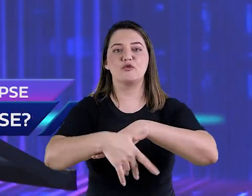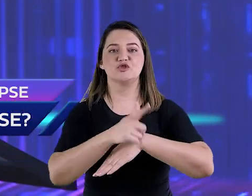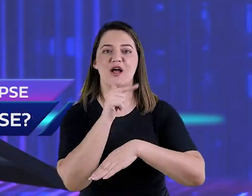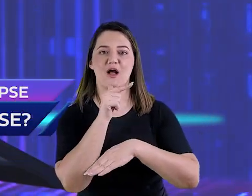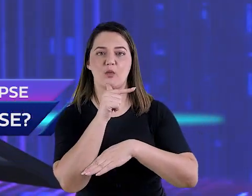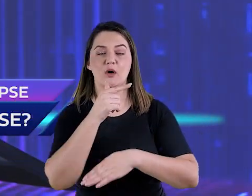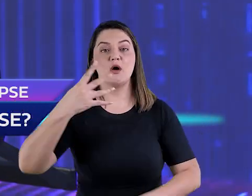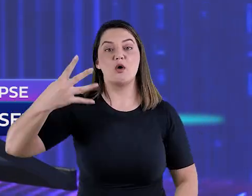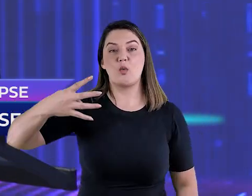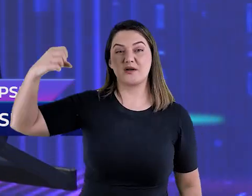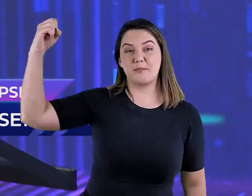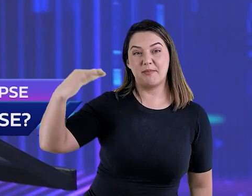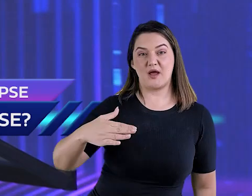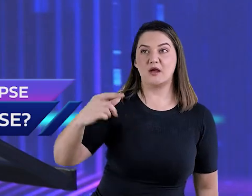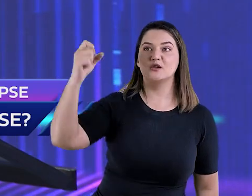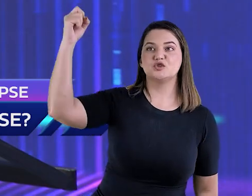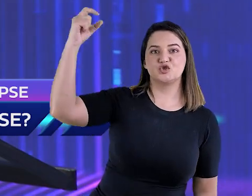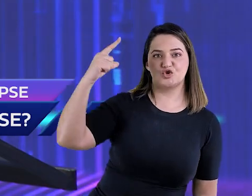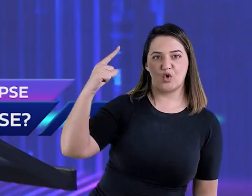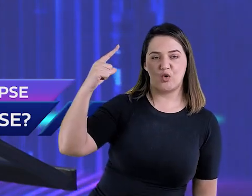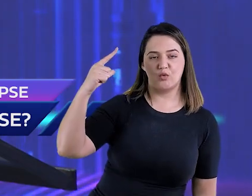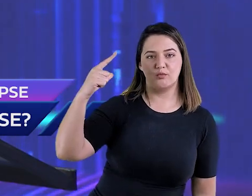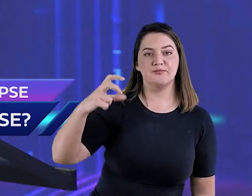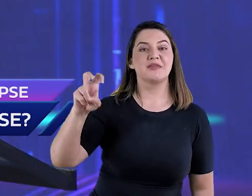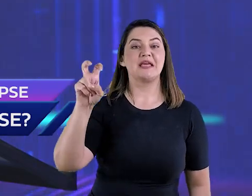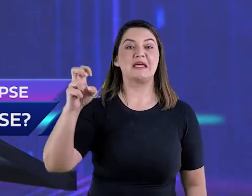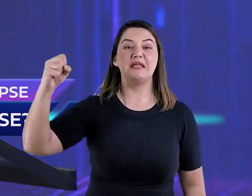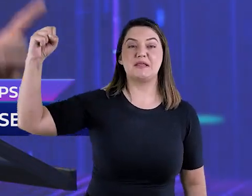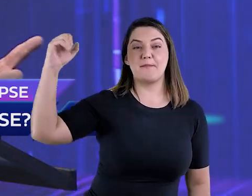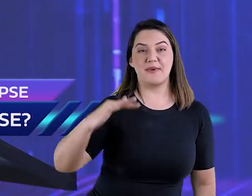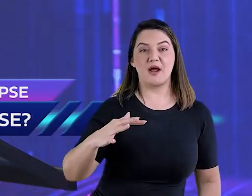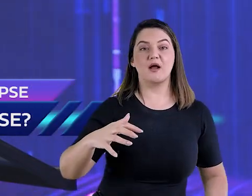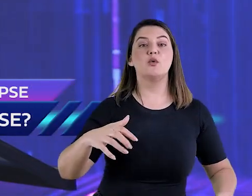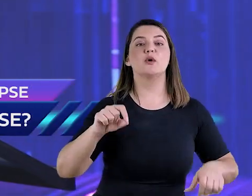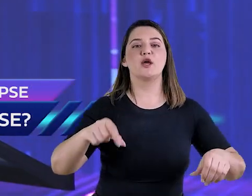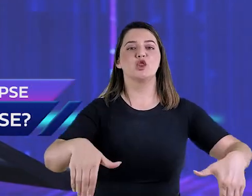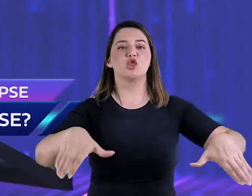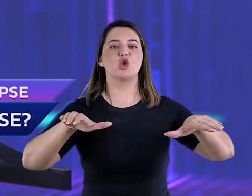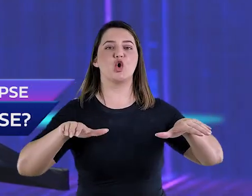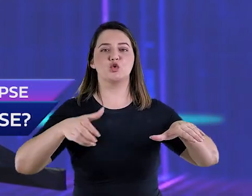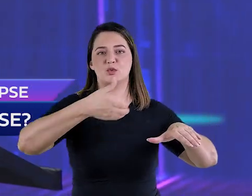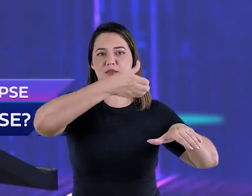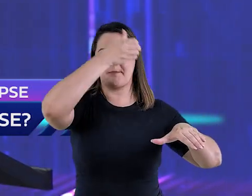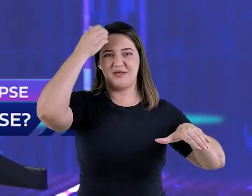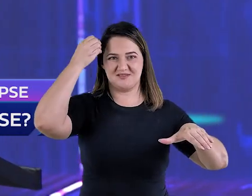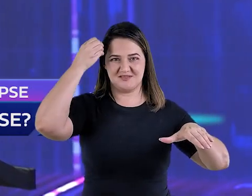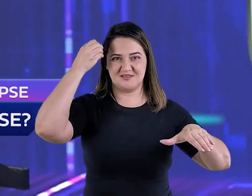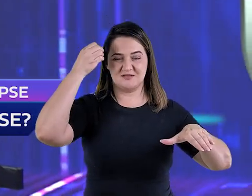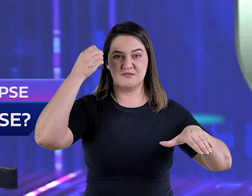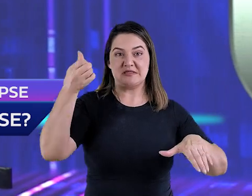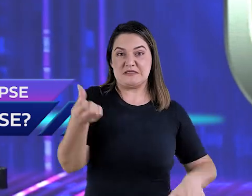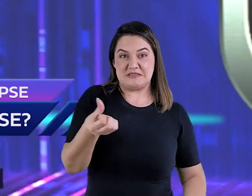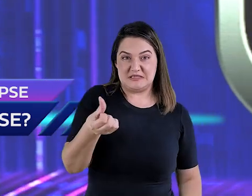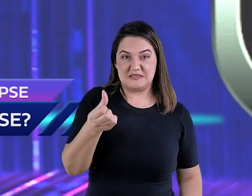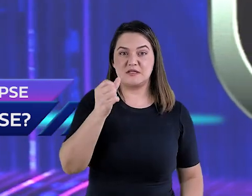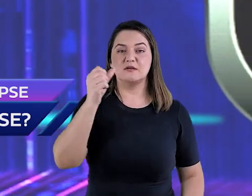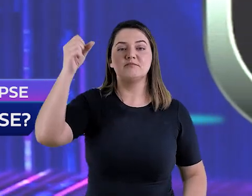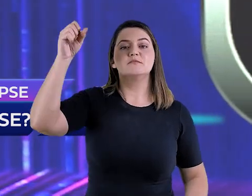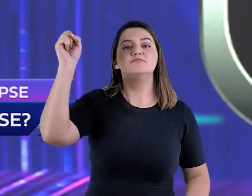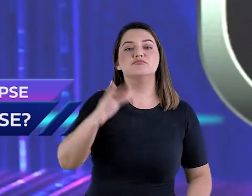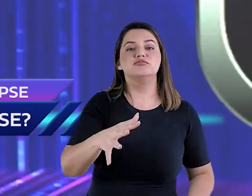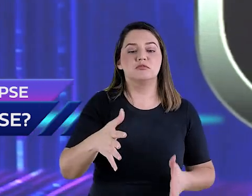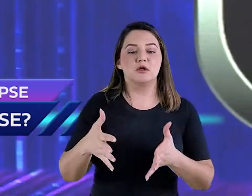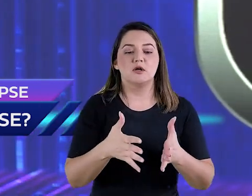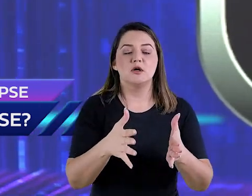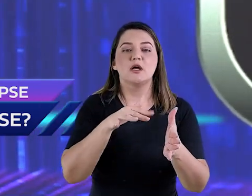praga cairá sobre o sol. A quinta praga sobre o trono da besta. A sexta praga sobre o rio Eufrates.